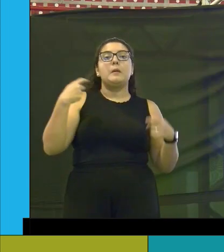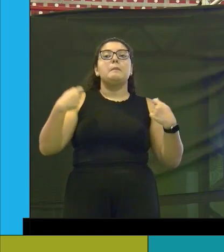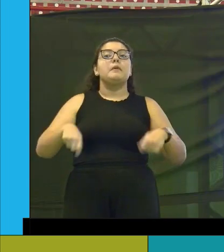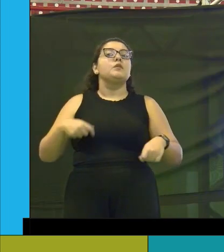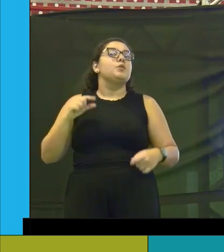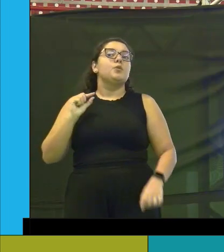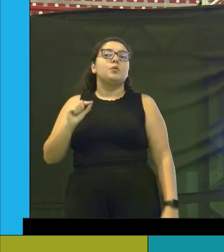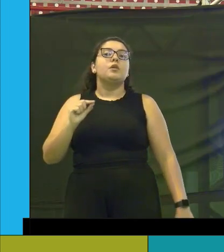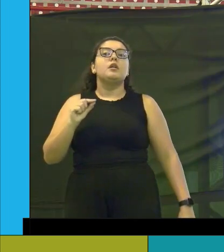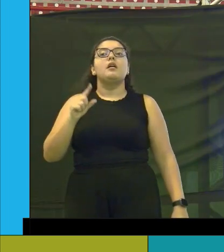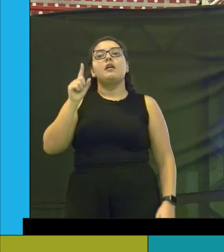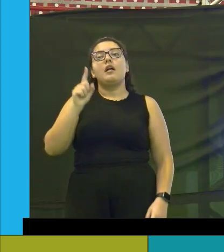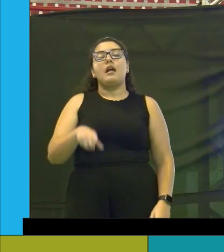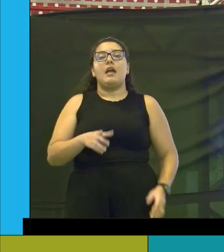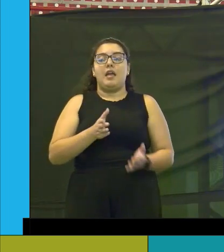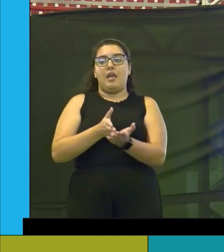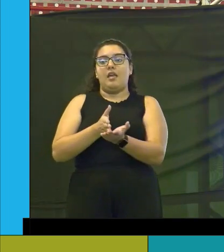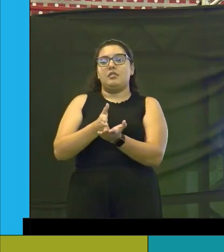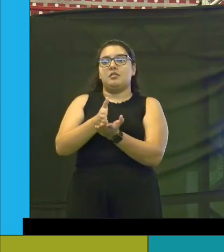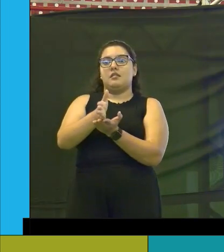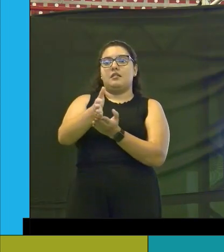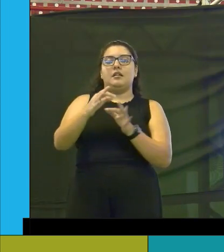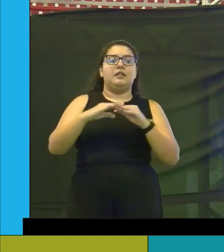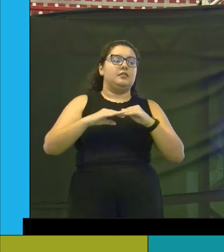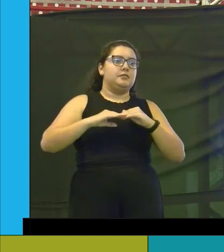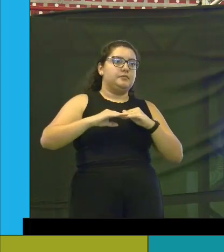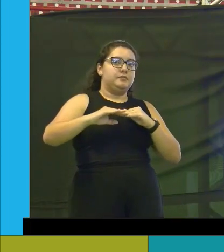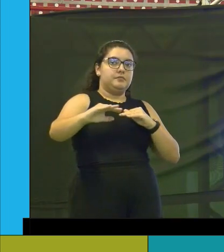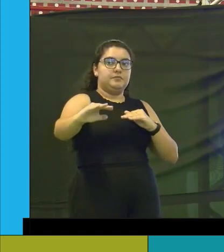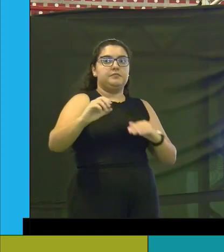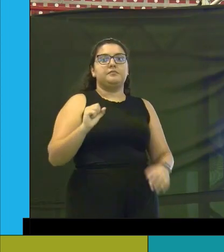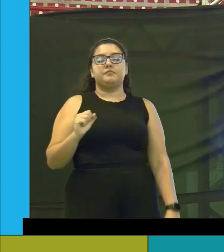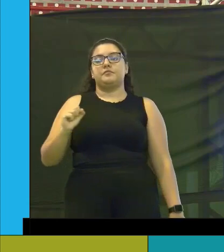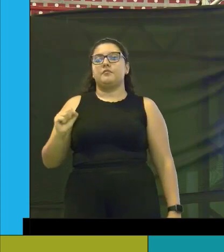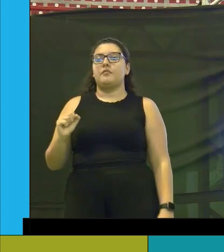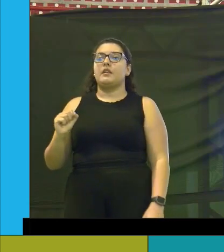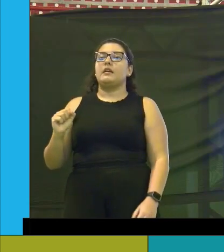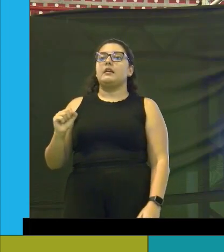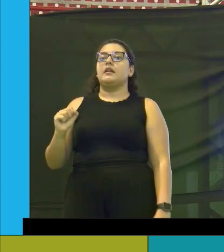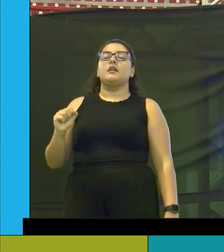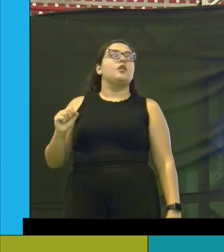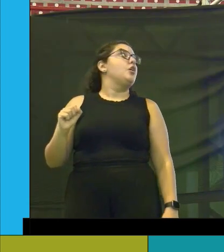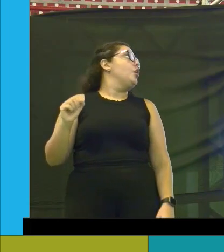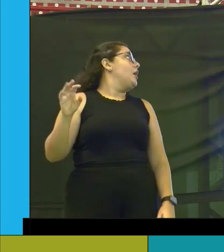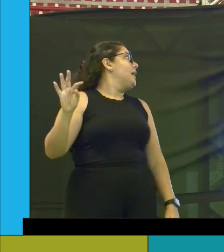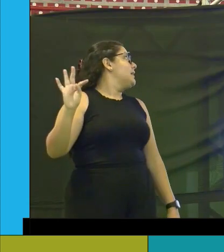perceba que ela é de uma reta. A incógnita, que é o T, tá, onde